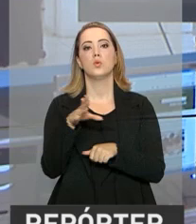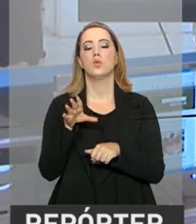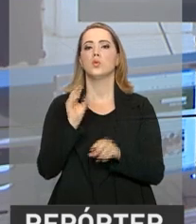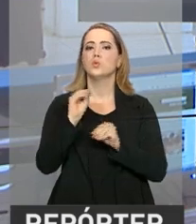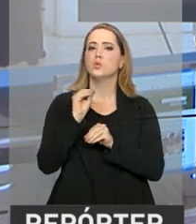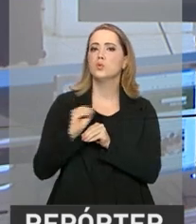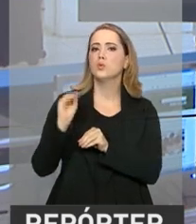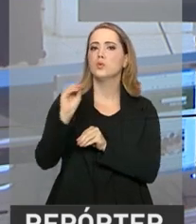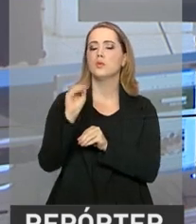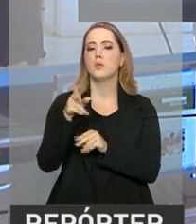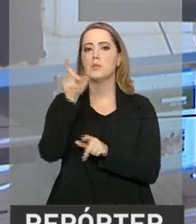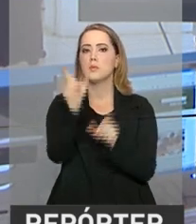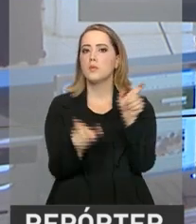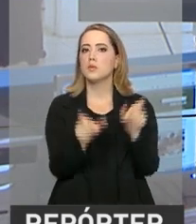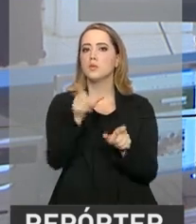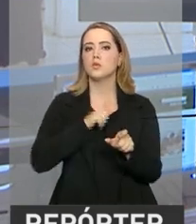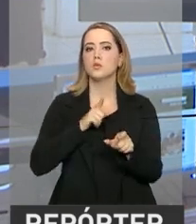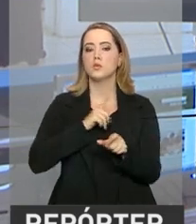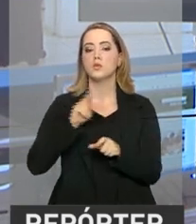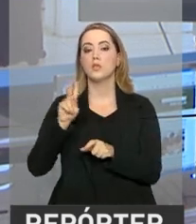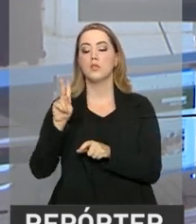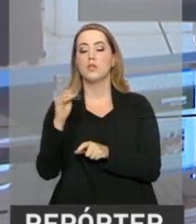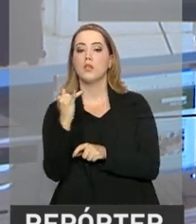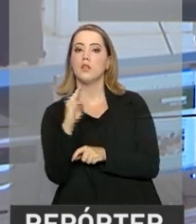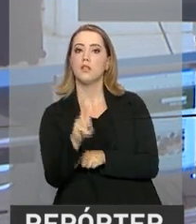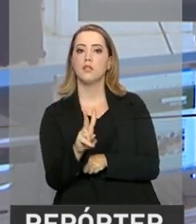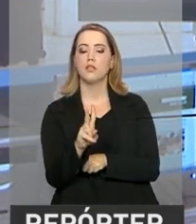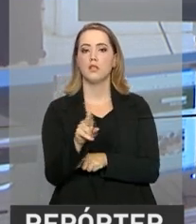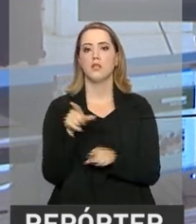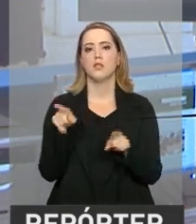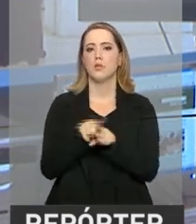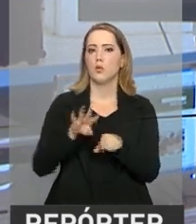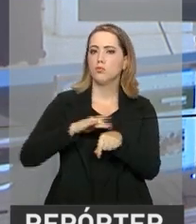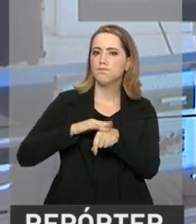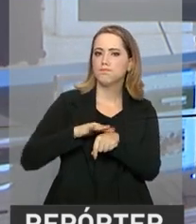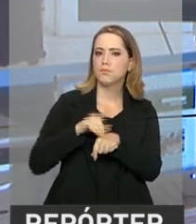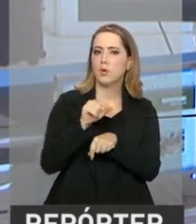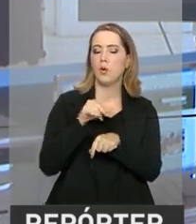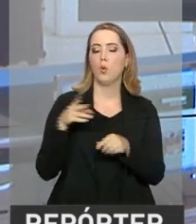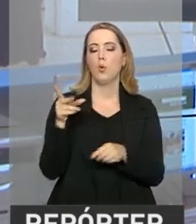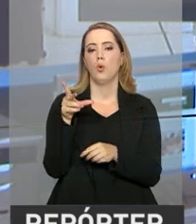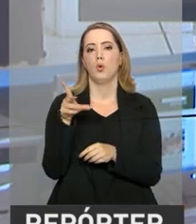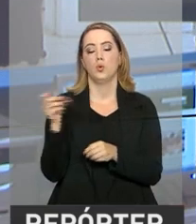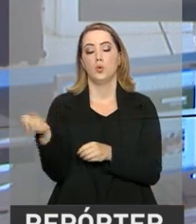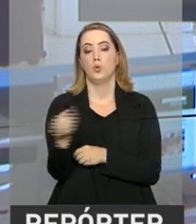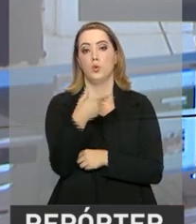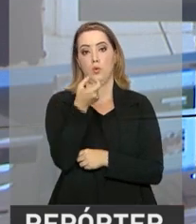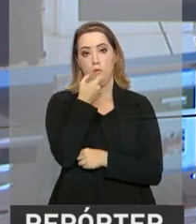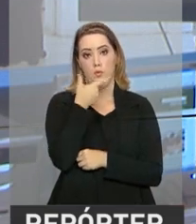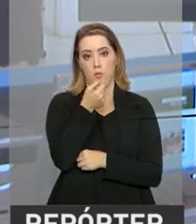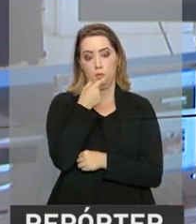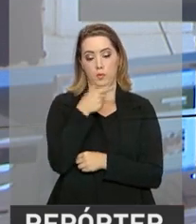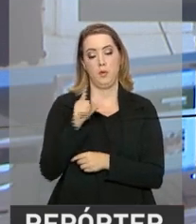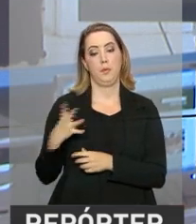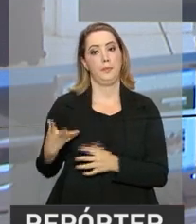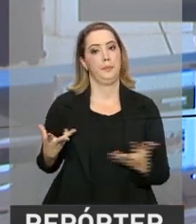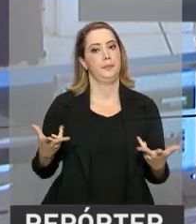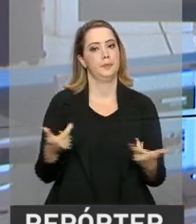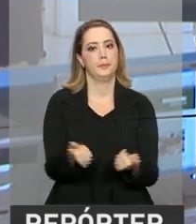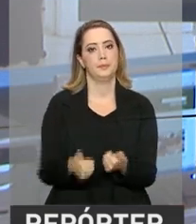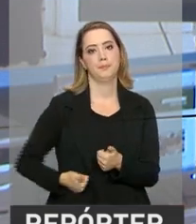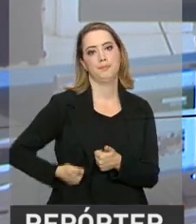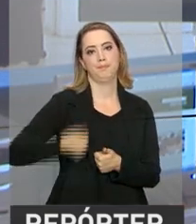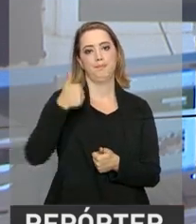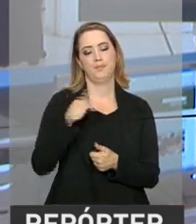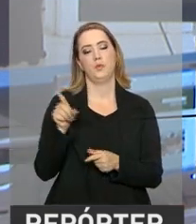com HIV/AIDS no Sistema Único de Saúde. É com o medicamento dolutegravir, um remédio eficaz e com menos efeitos adversos.